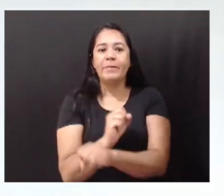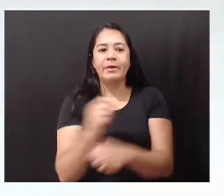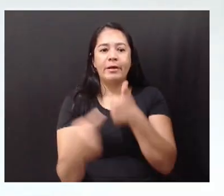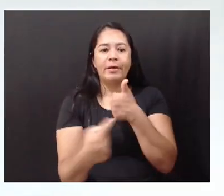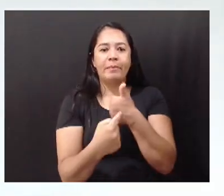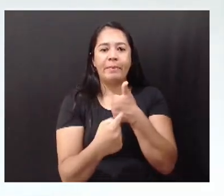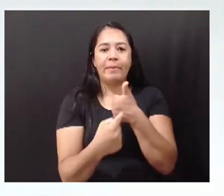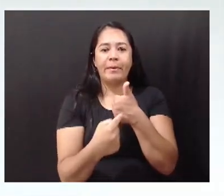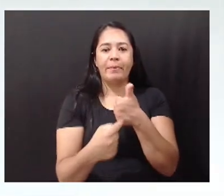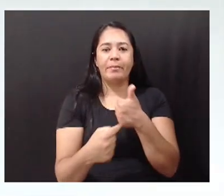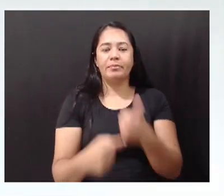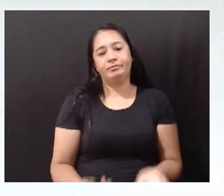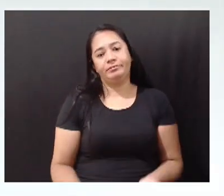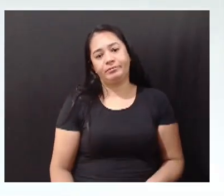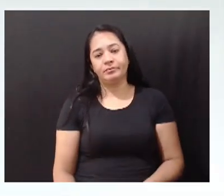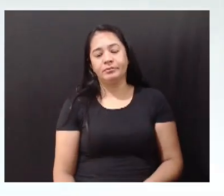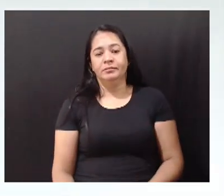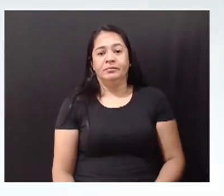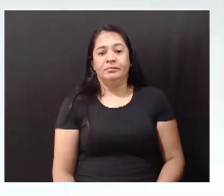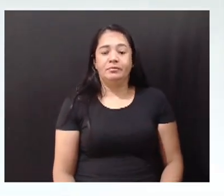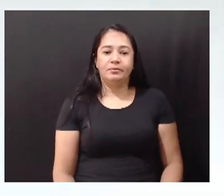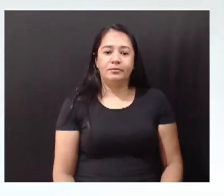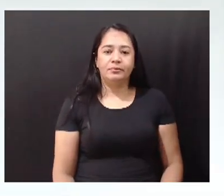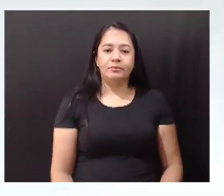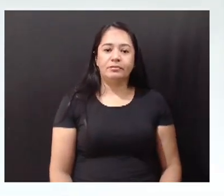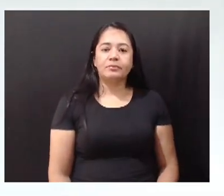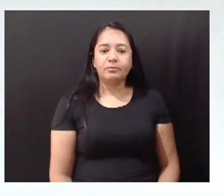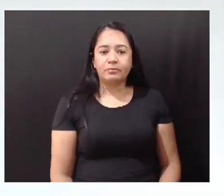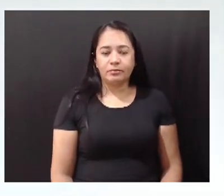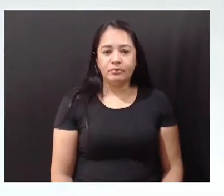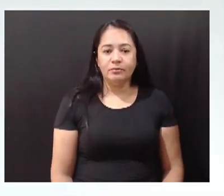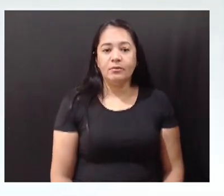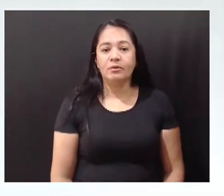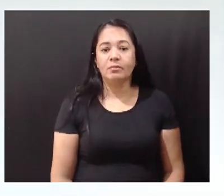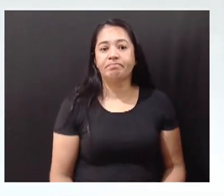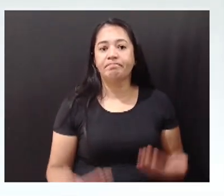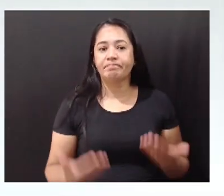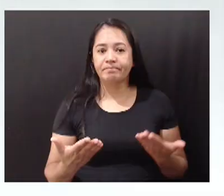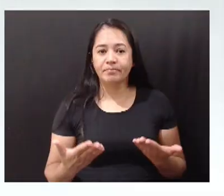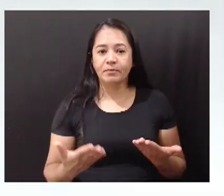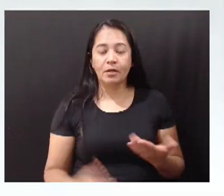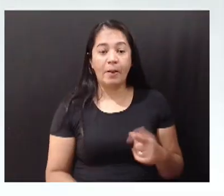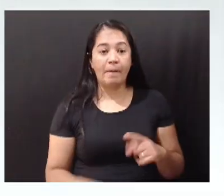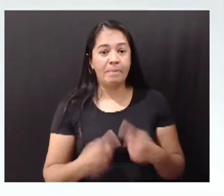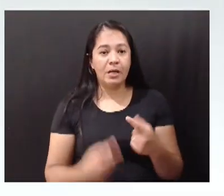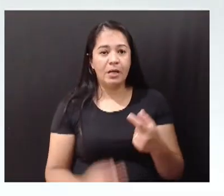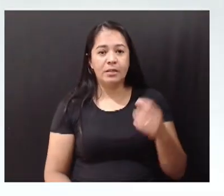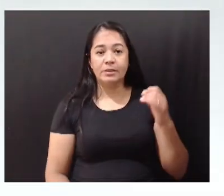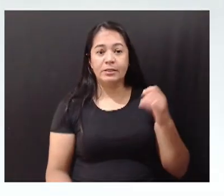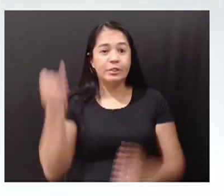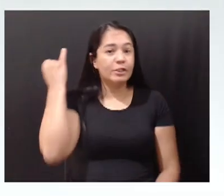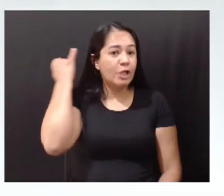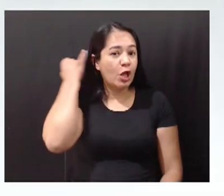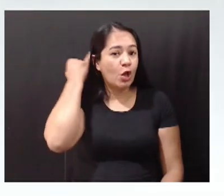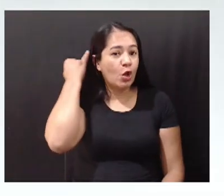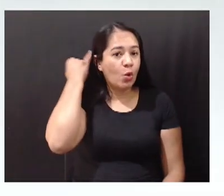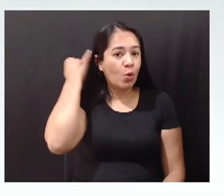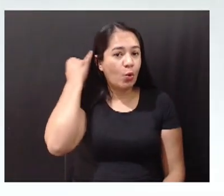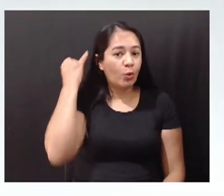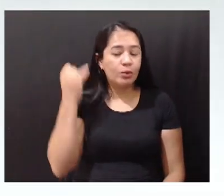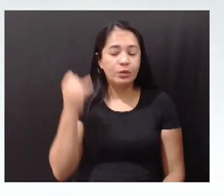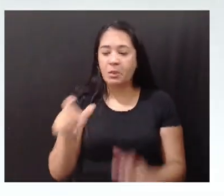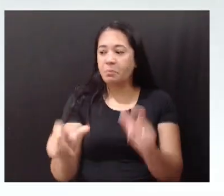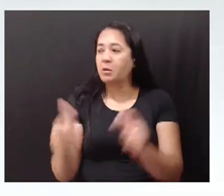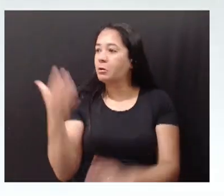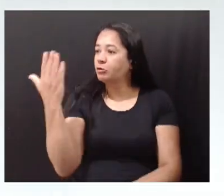que eu vou receber através daquilo que eu publico. Então, só que inconscientemente, internamente, ninguém está vendo o que eu estou